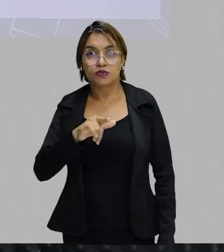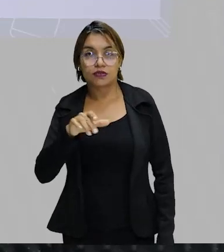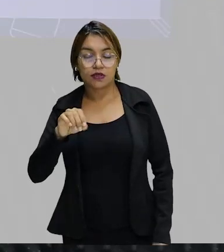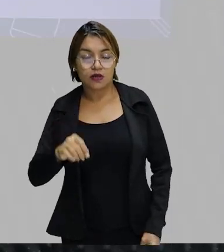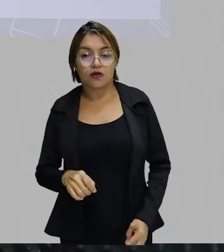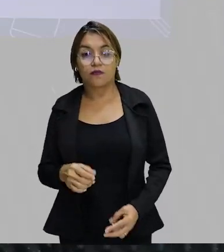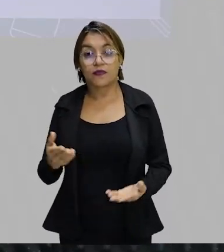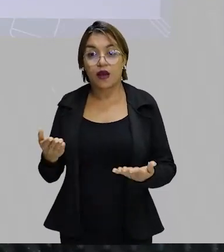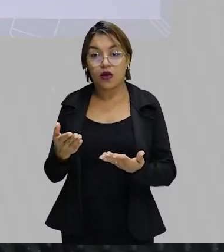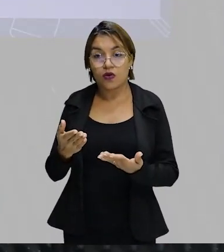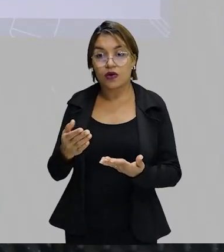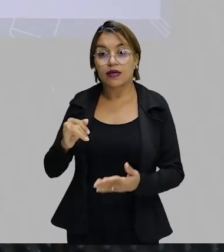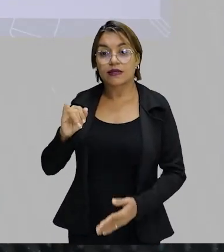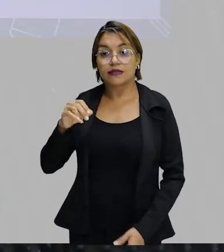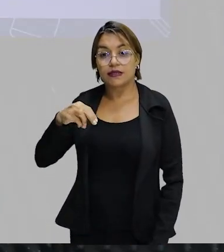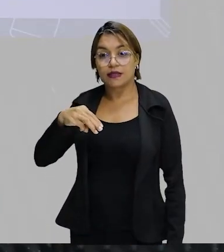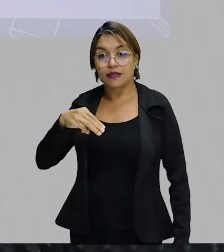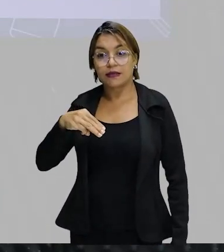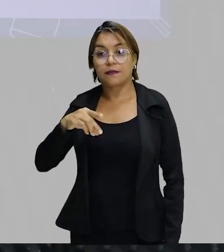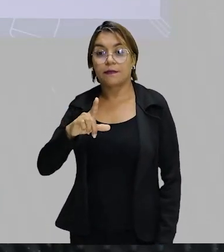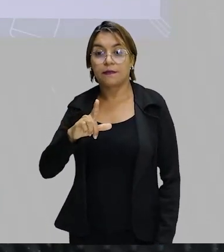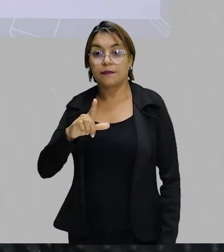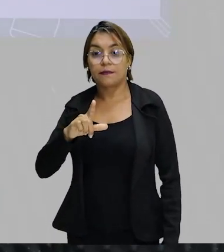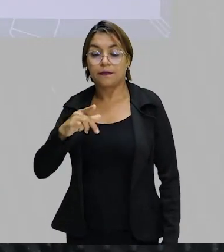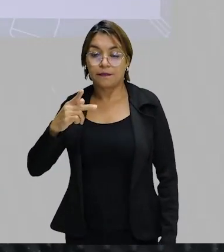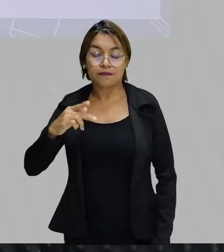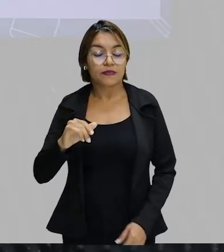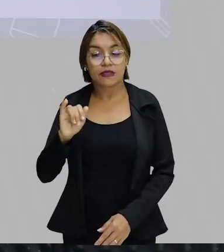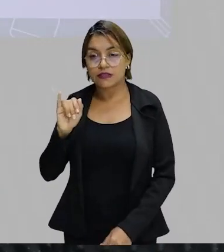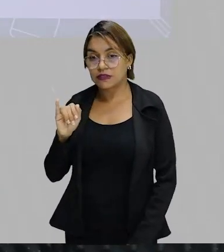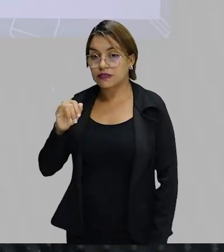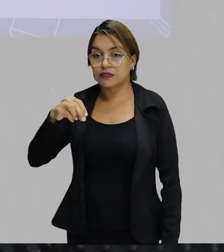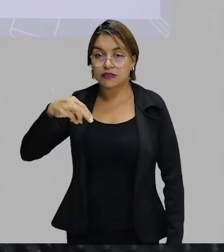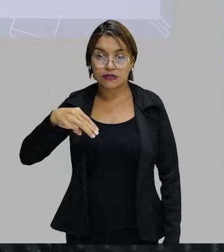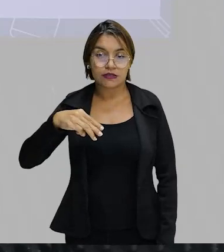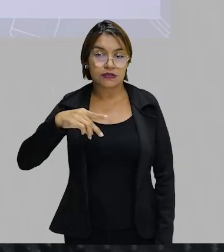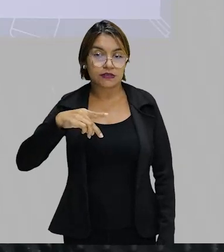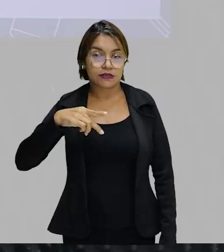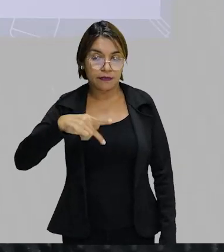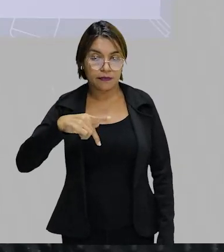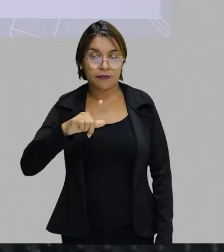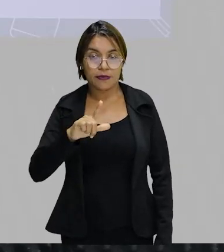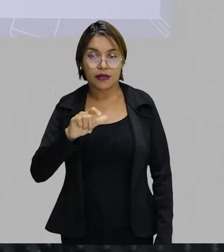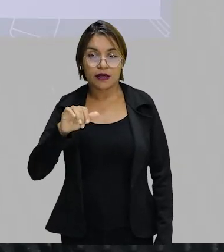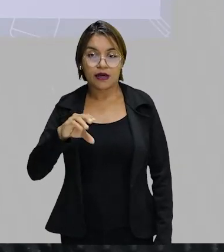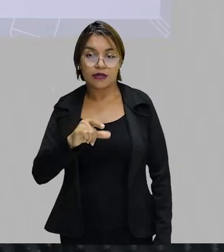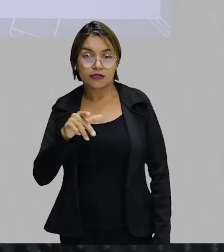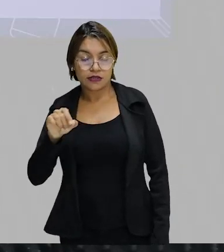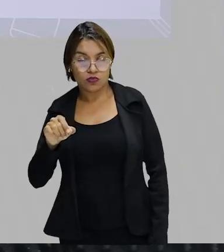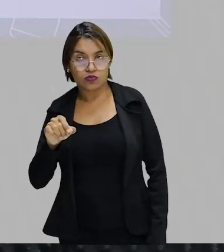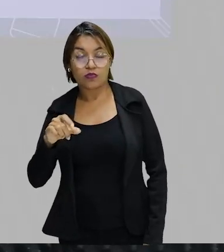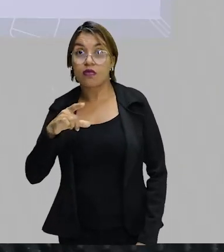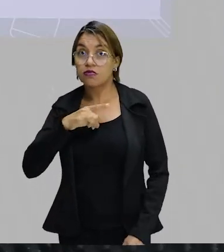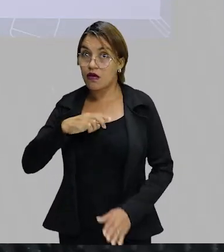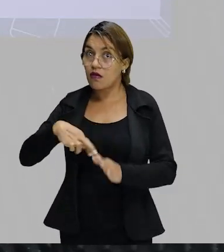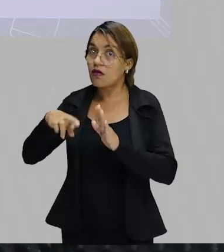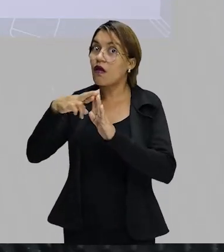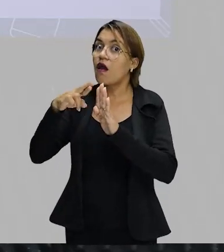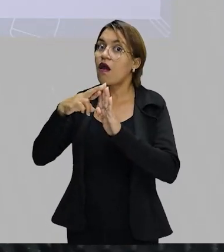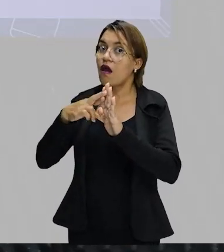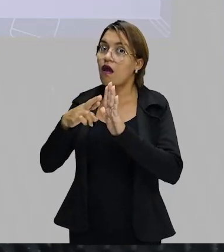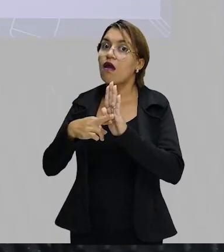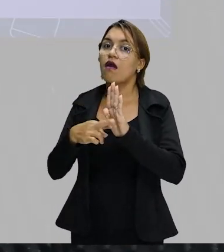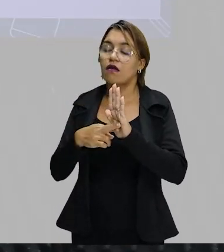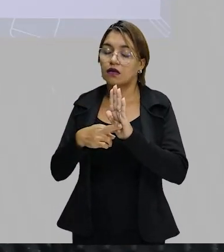sobre a bicondicional. Tá? Então aqui você já sabe que a implicação ela tem uma regra e qual é a regra que